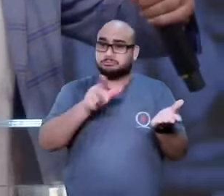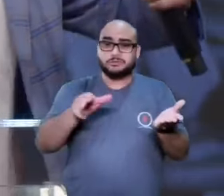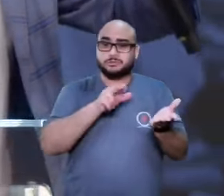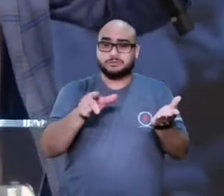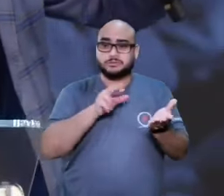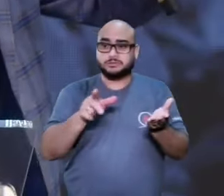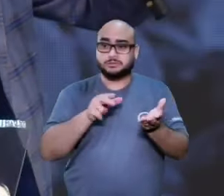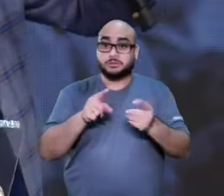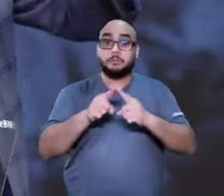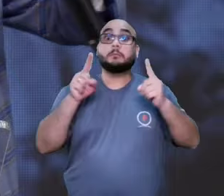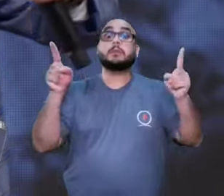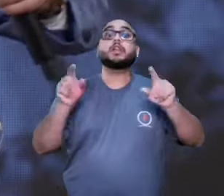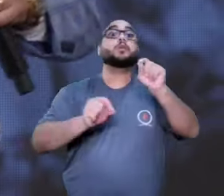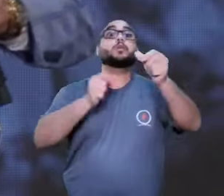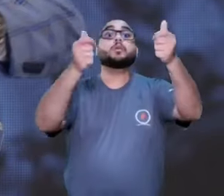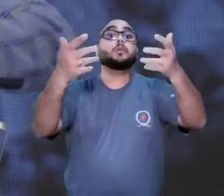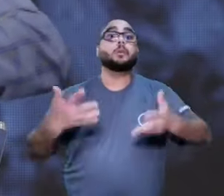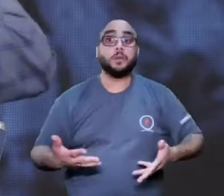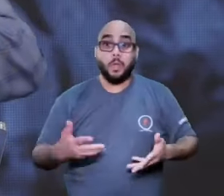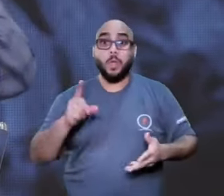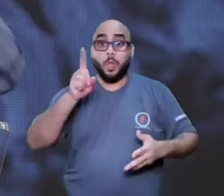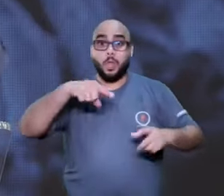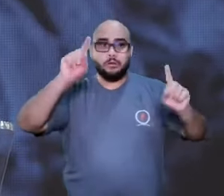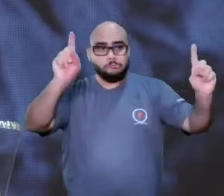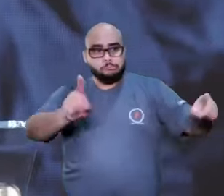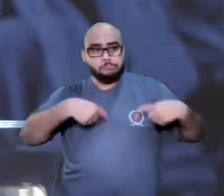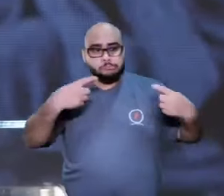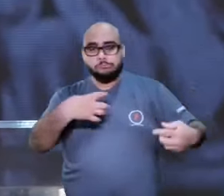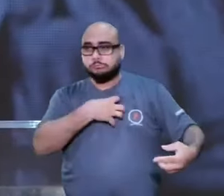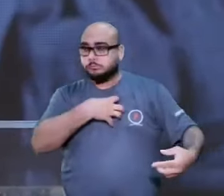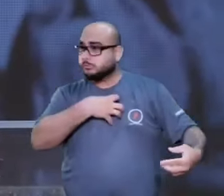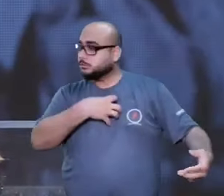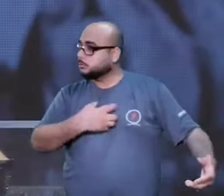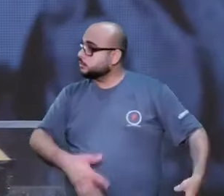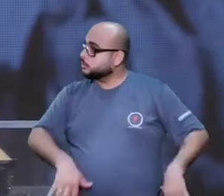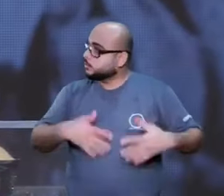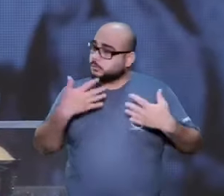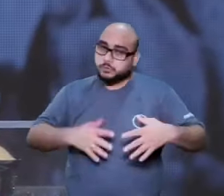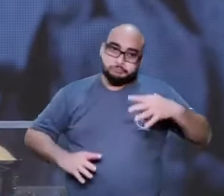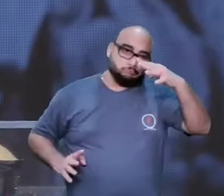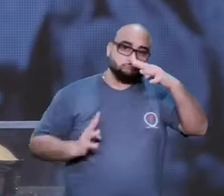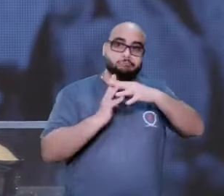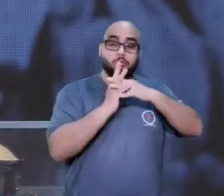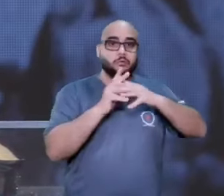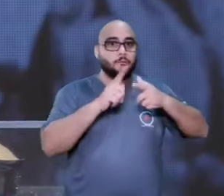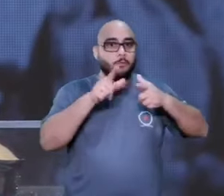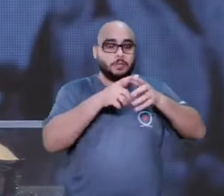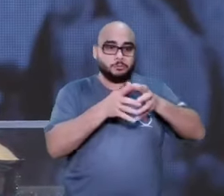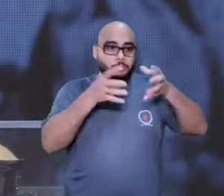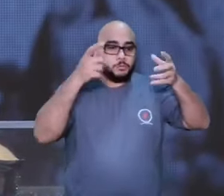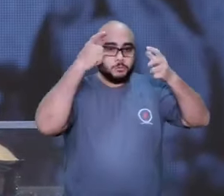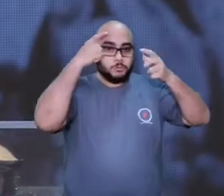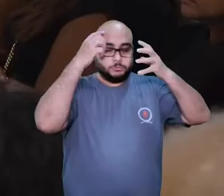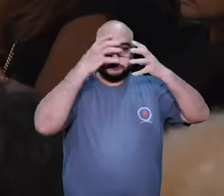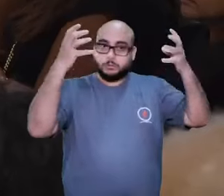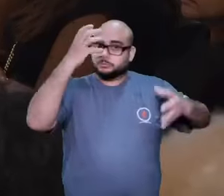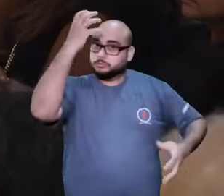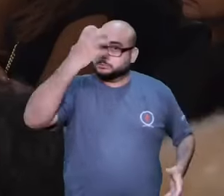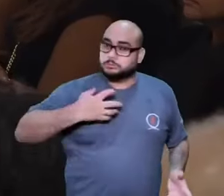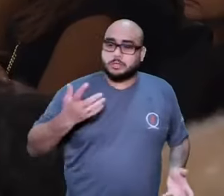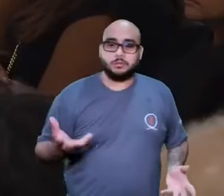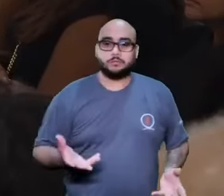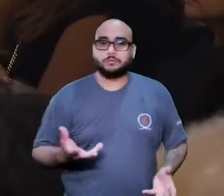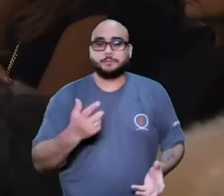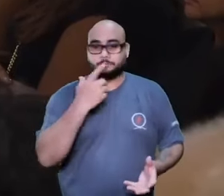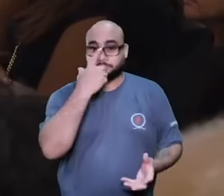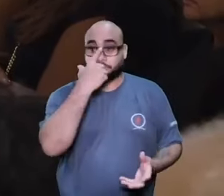que o golpe foi tão forte problemática é tão cruel que